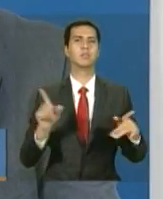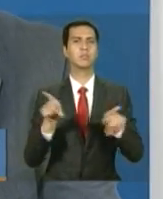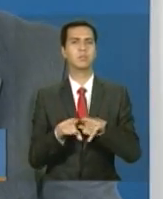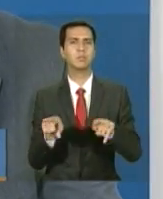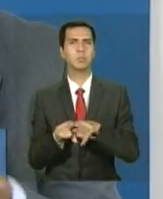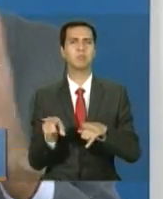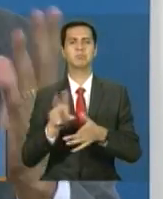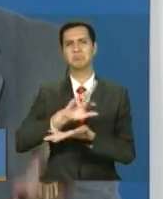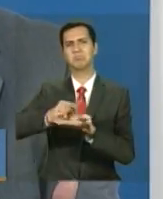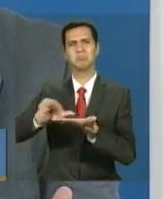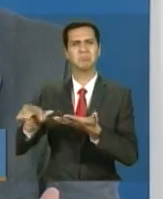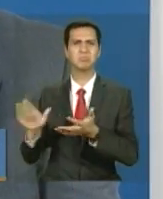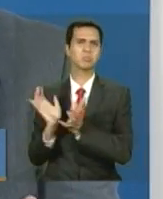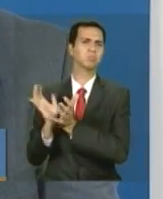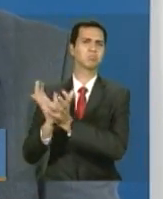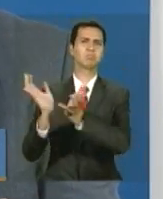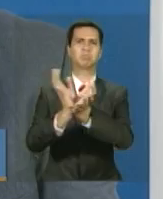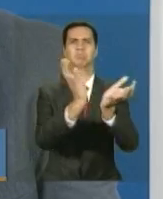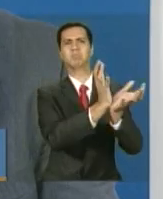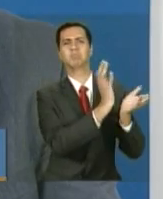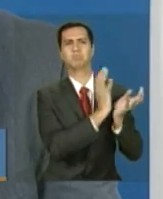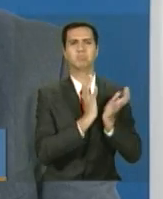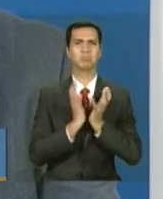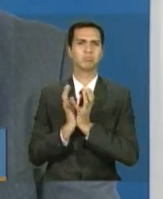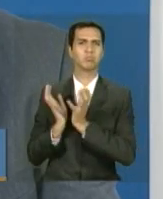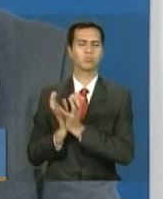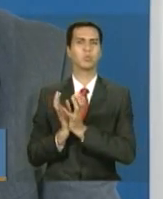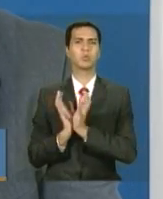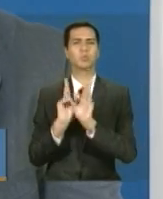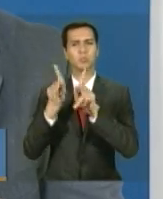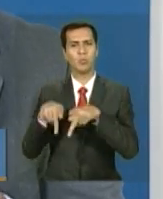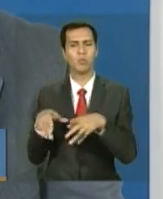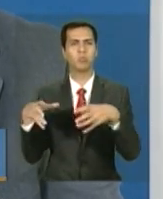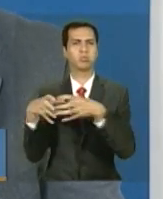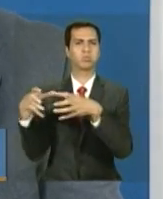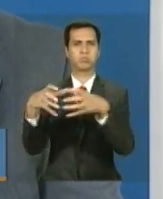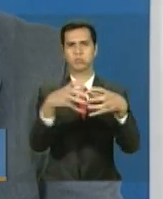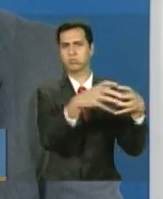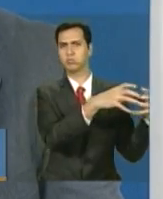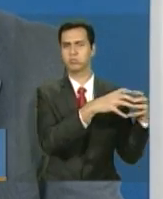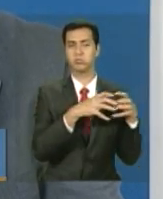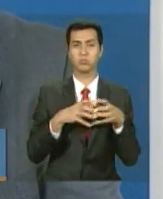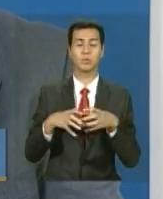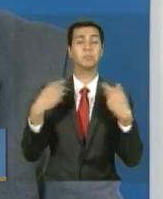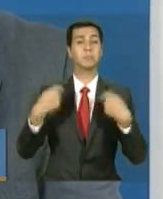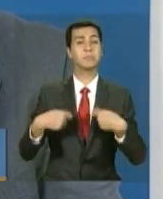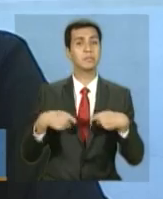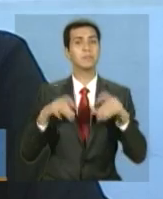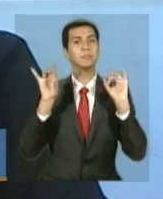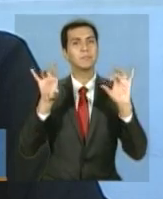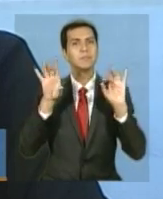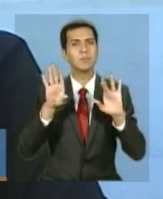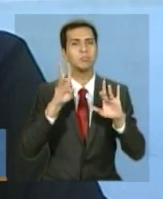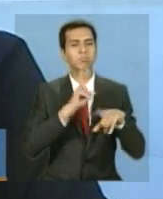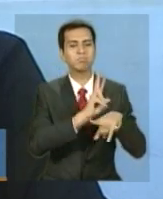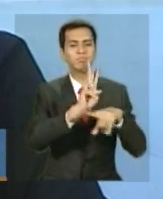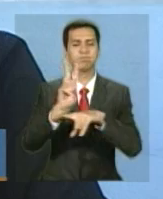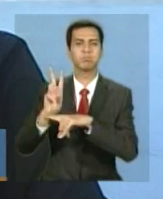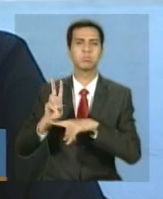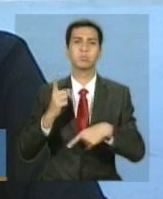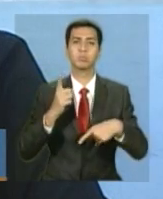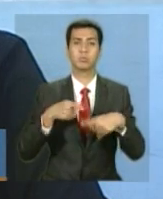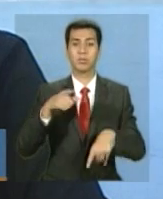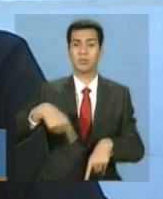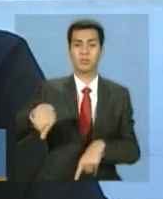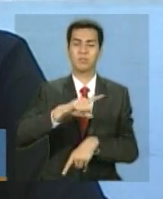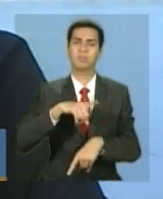infraestrutura enfim um leque maior de grupos e populações específicas que precisam ter uma atenção maior do Estado por conta do seu nível